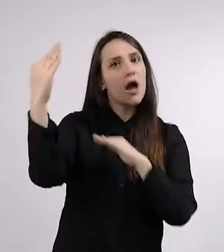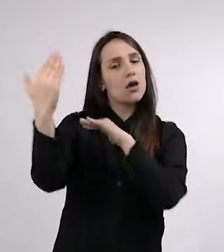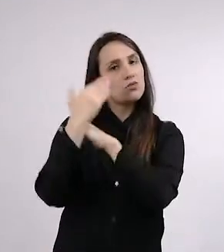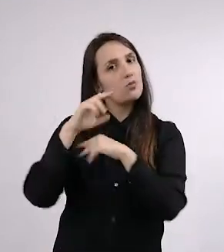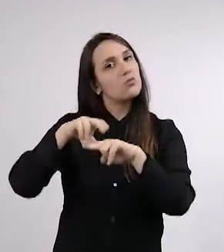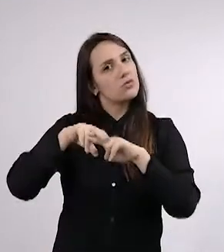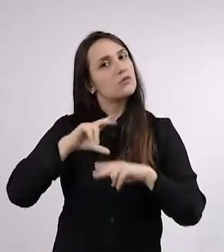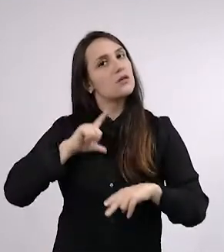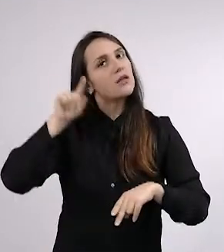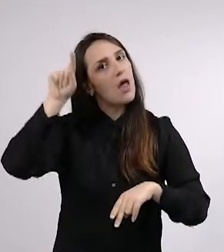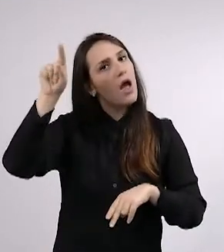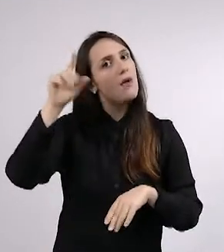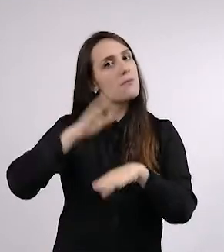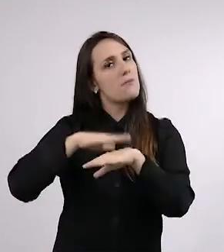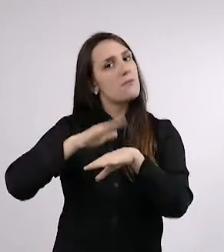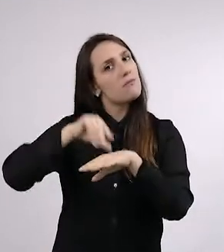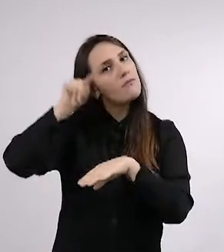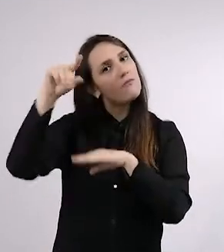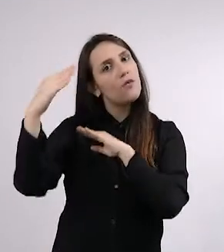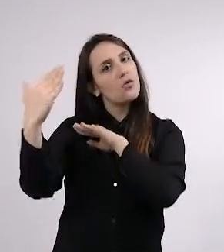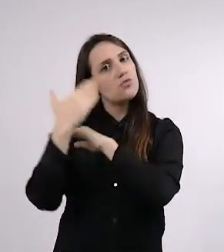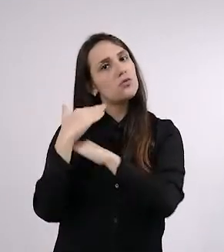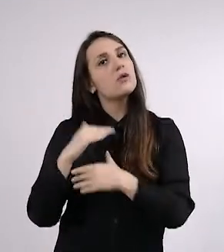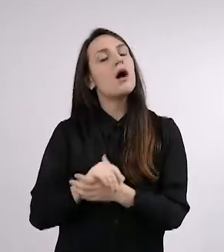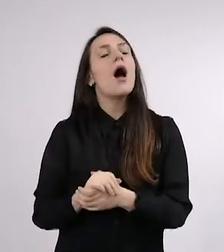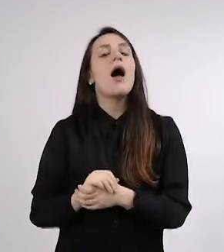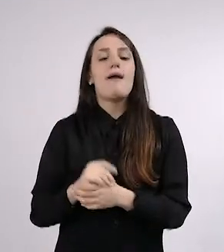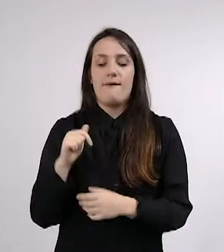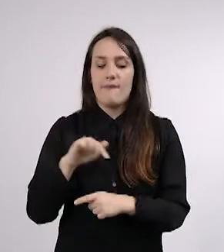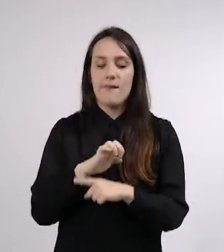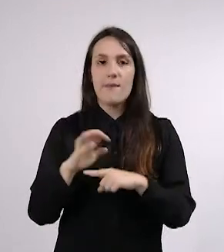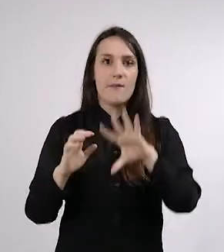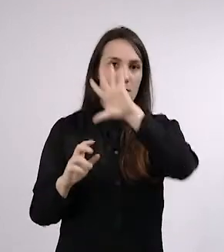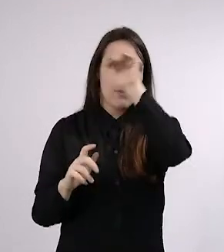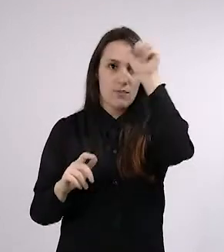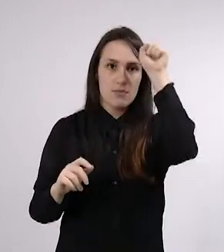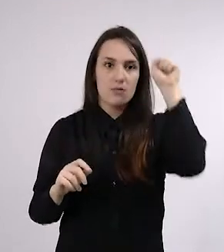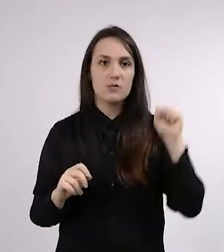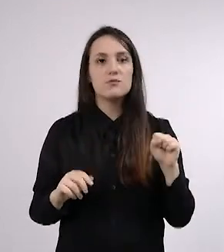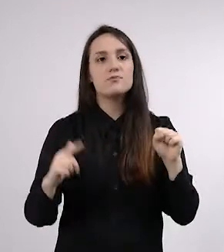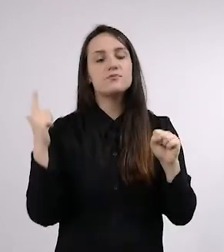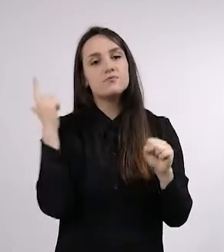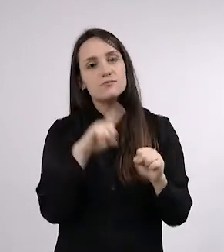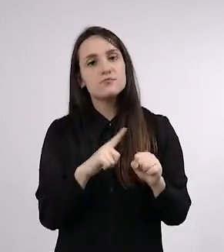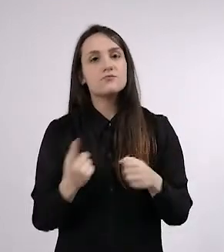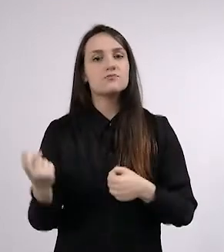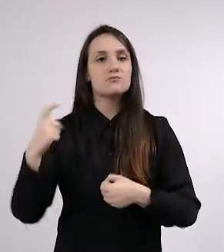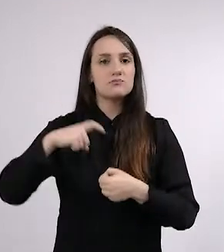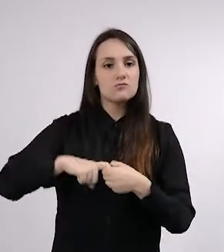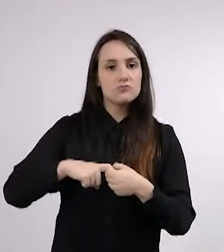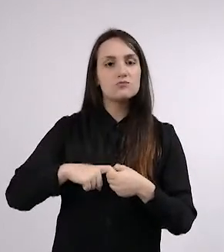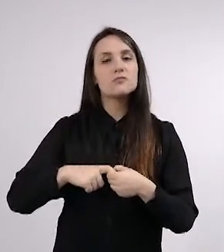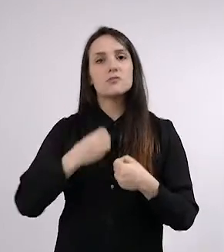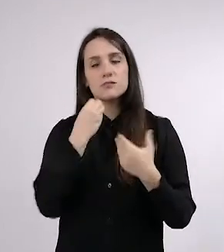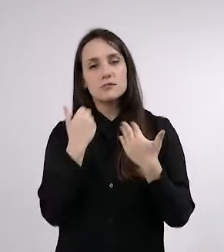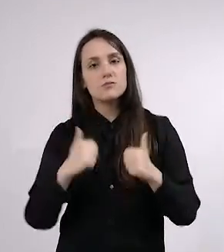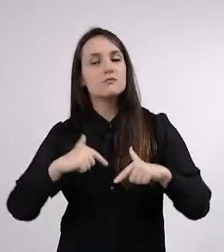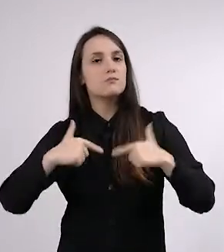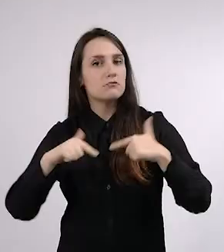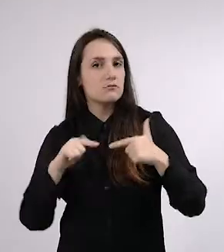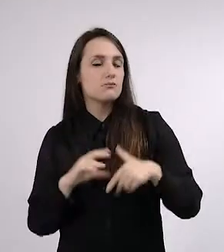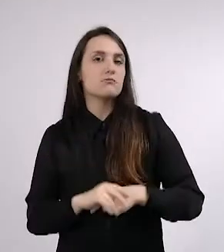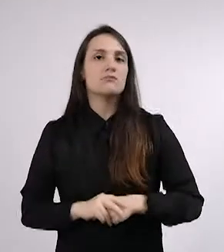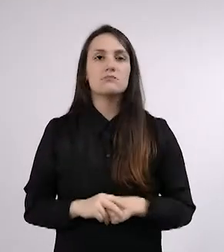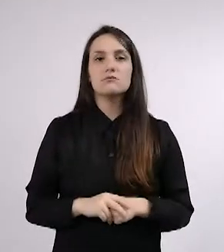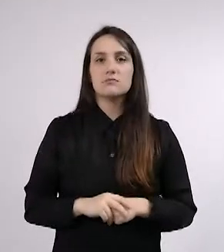que existe o governo, né? A gente possa, o Estado, de novo voltar com essas